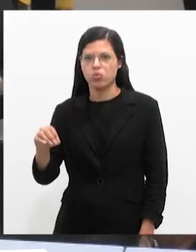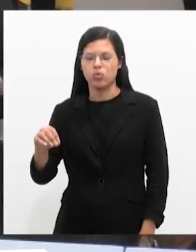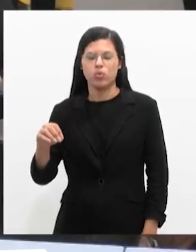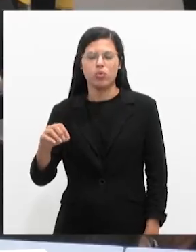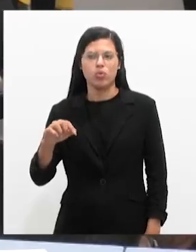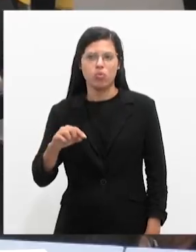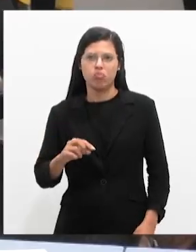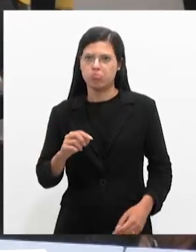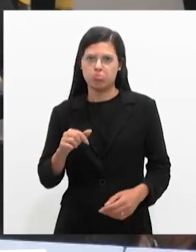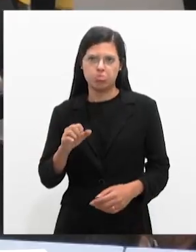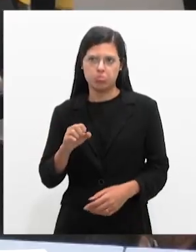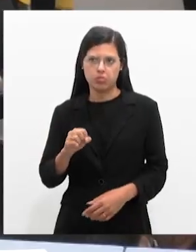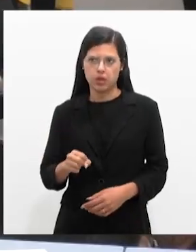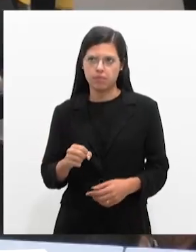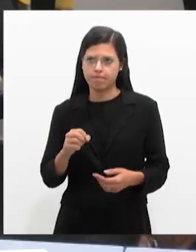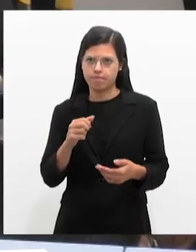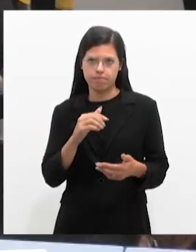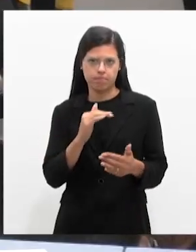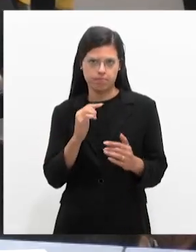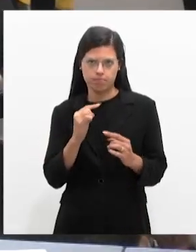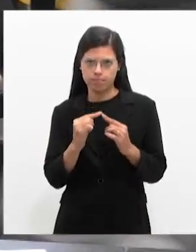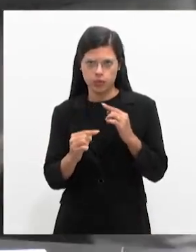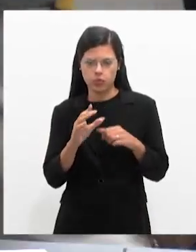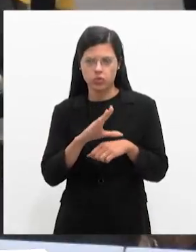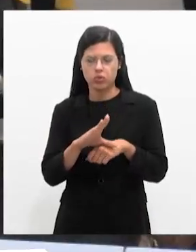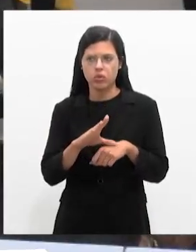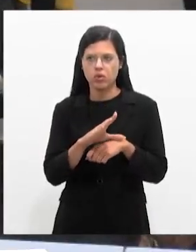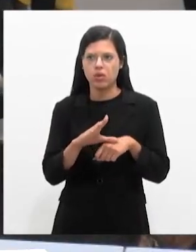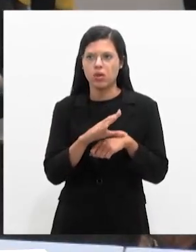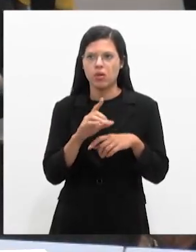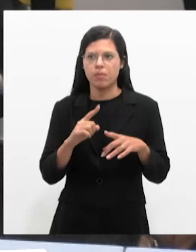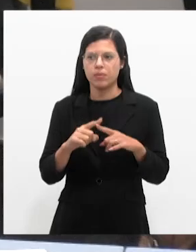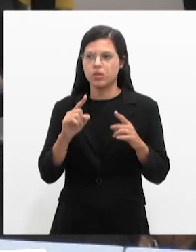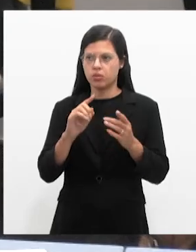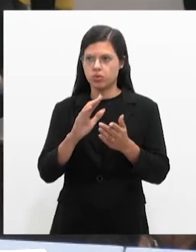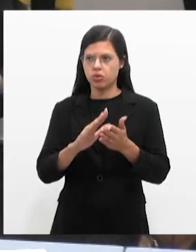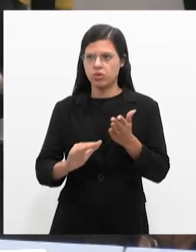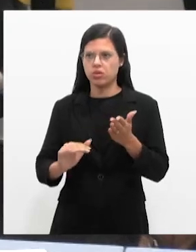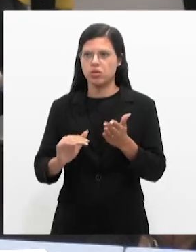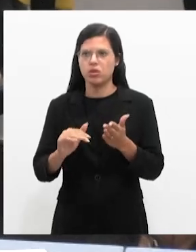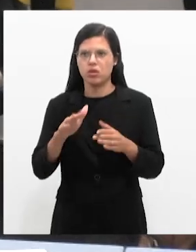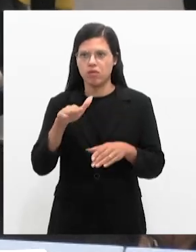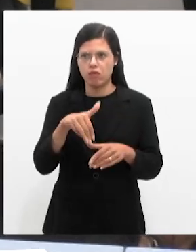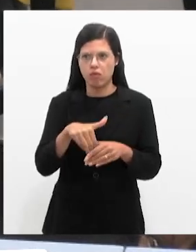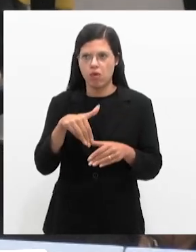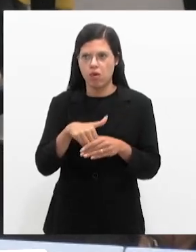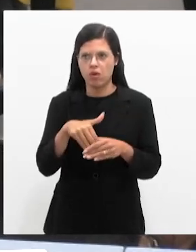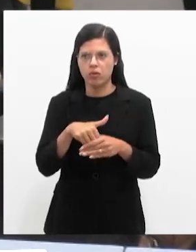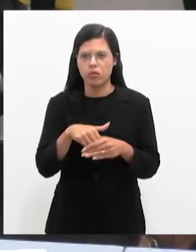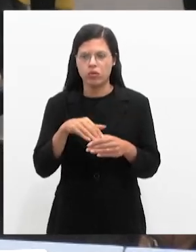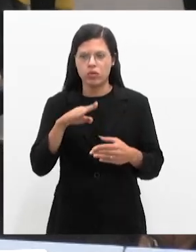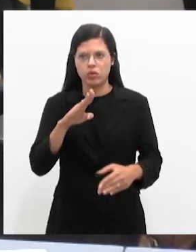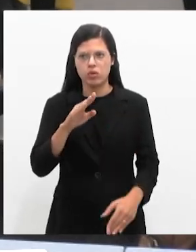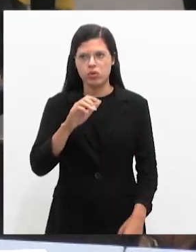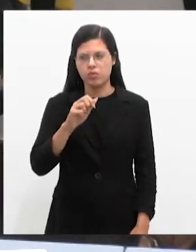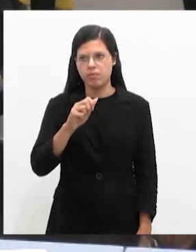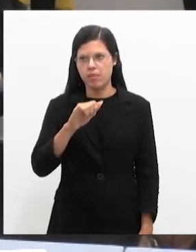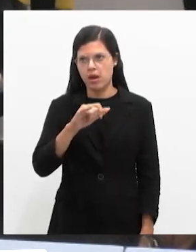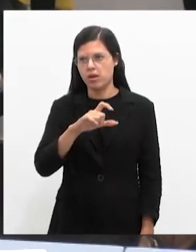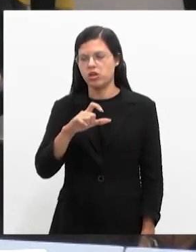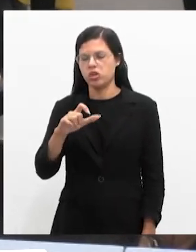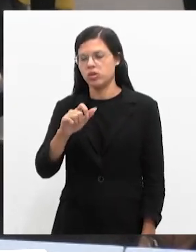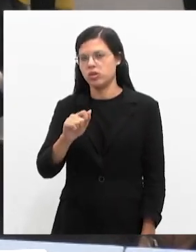frente. Mas eu estou tirando o deputado Fred Pacheco com aquele voto de baixa de diligência, se você quiser trazer a